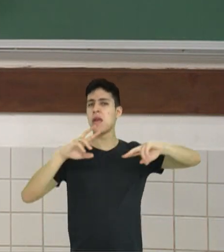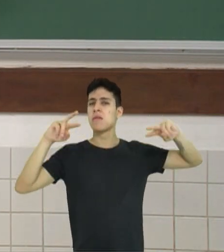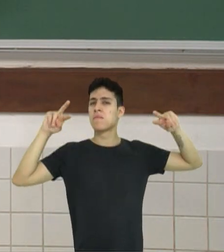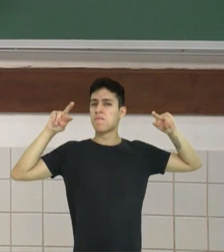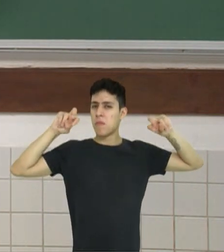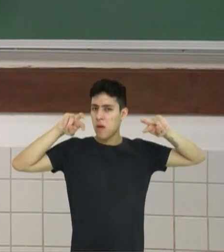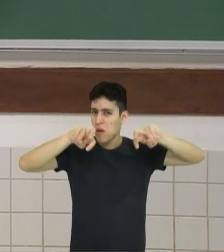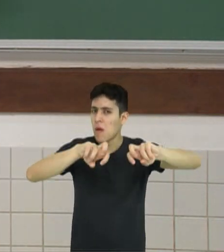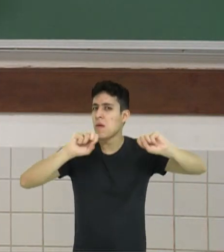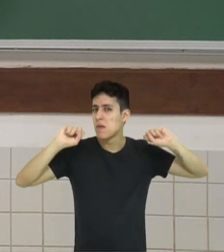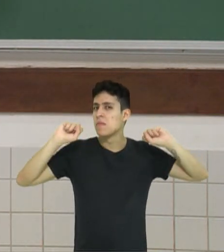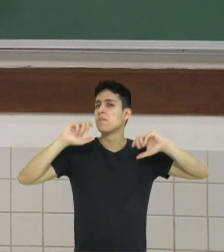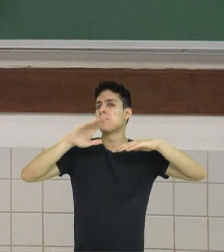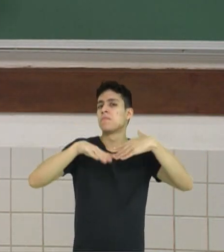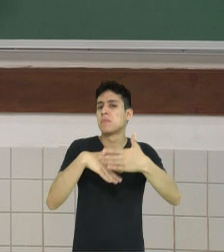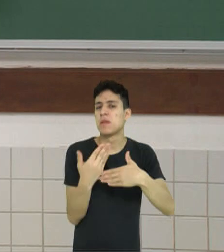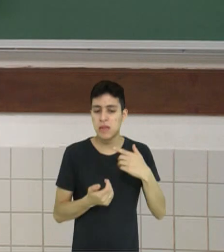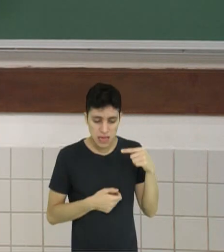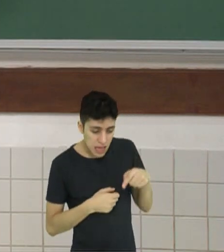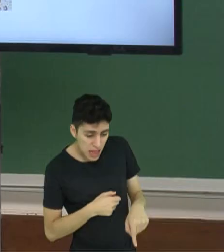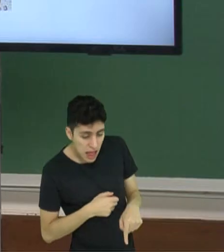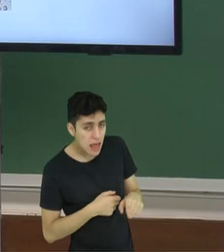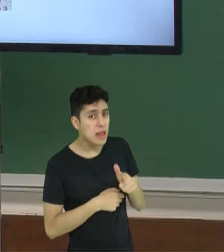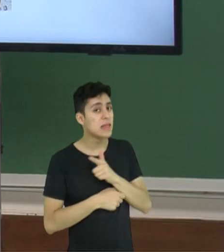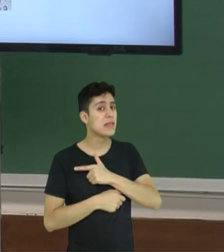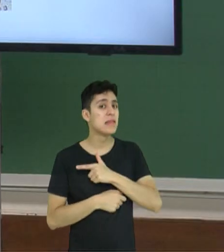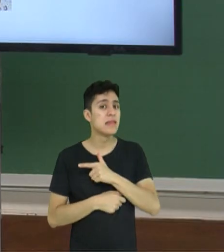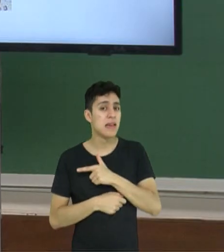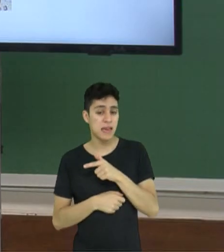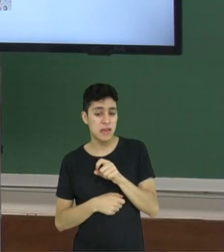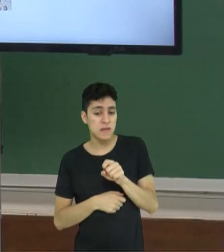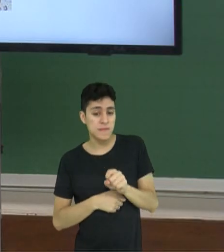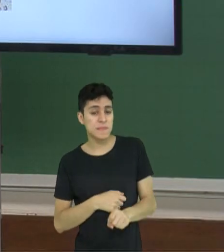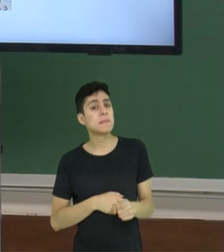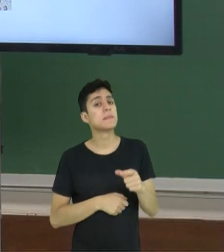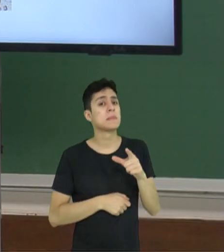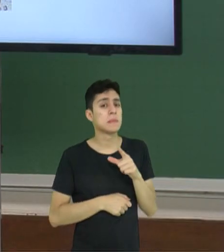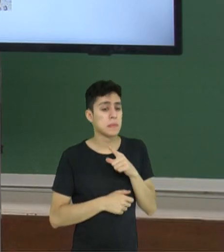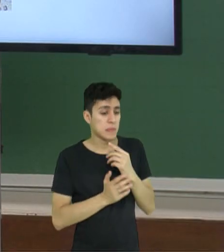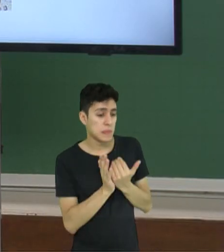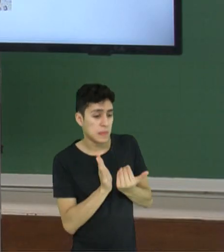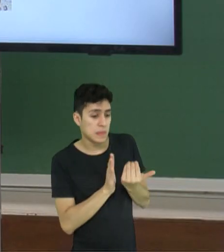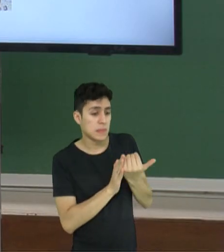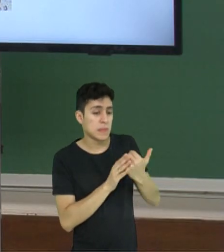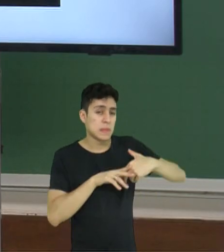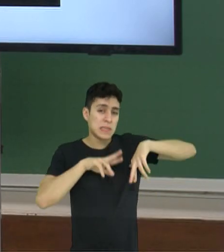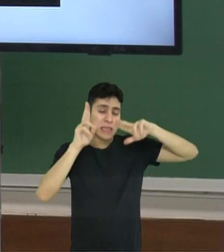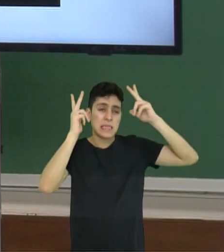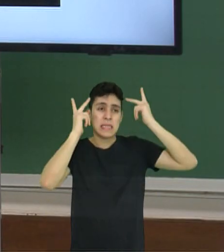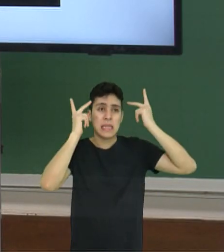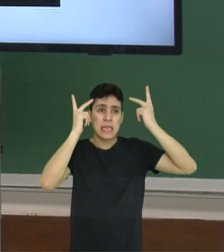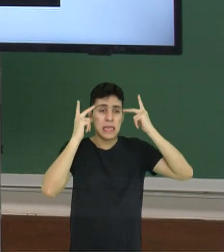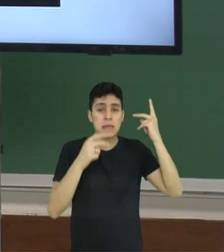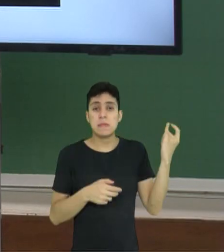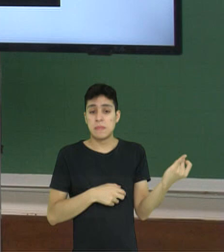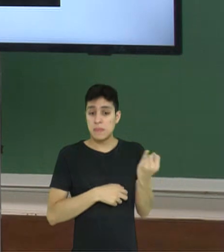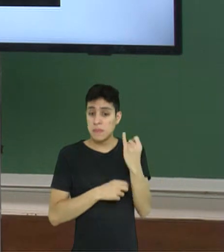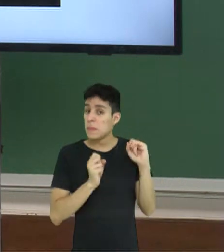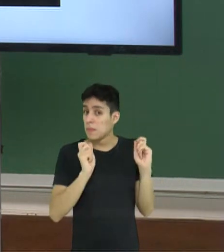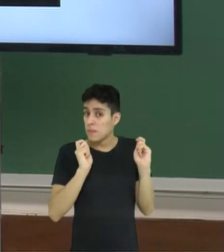né? Na Antártida também temos a presença de riquezas minerais naturais valiosíssimas,